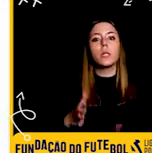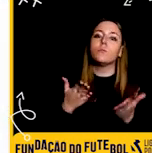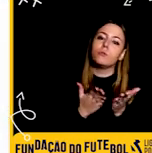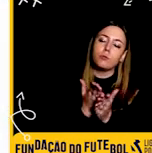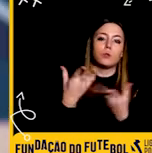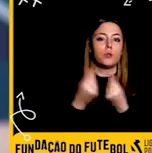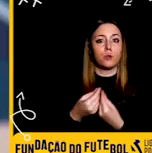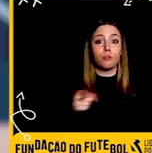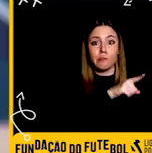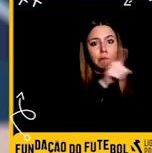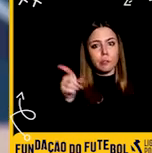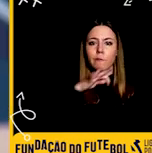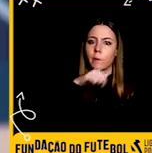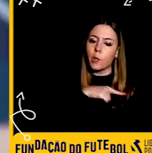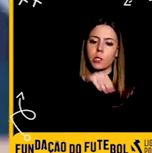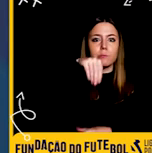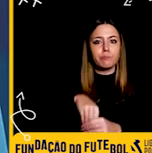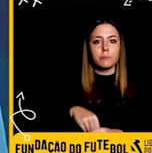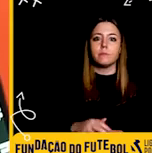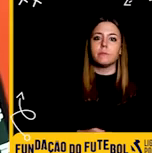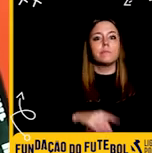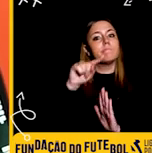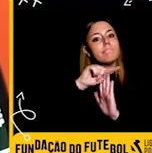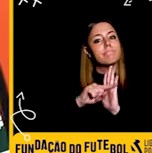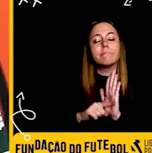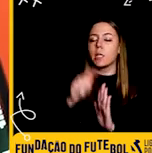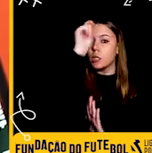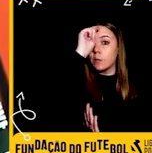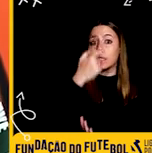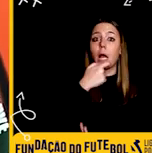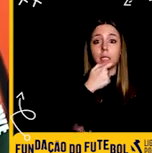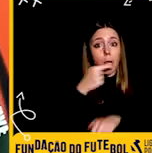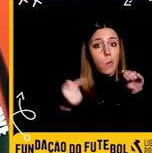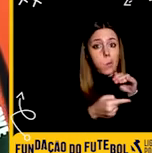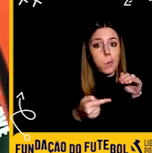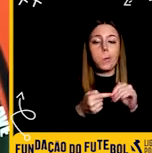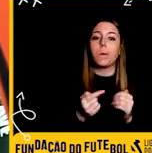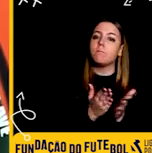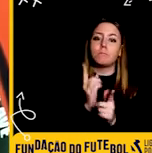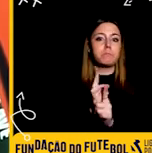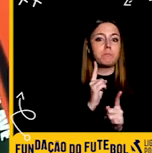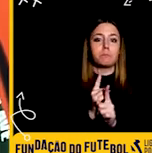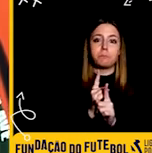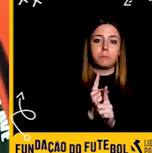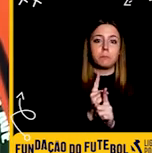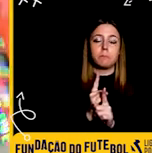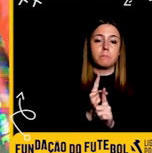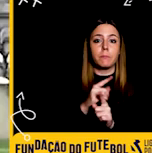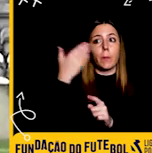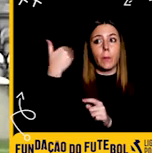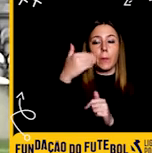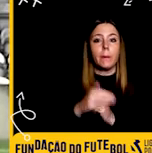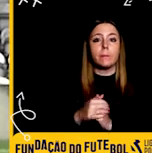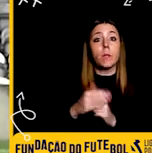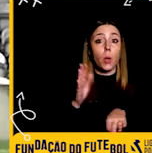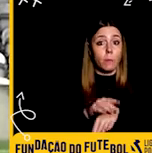Queremos continuar juntos. Vocês são parte da nossa família. Segue as recomendações. Se estiver no interior, mantém sempre o alojamento.